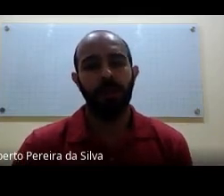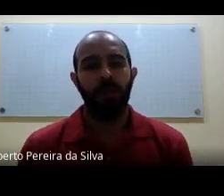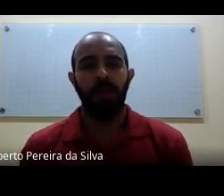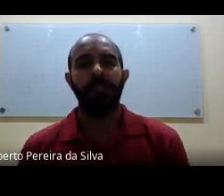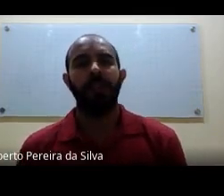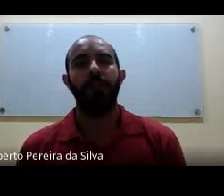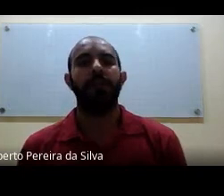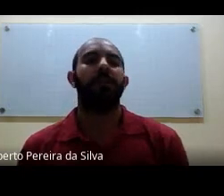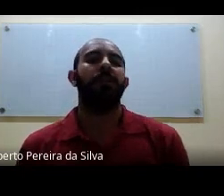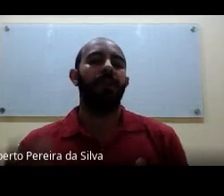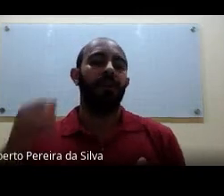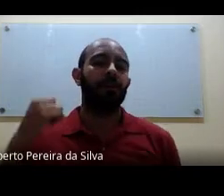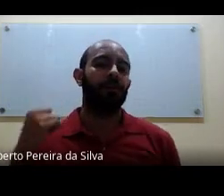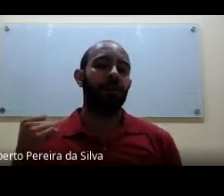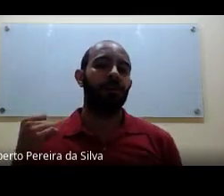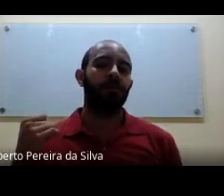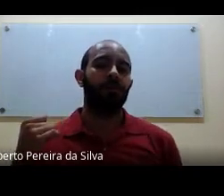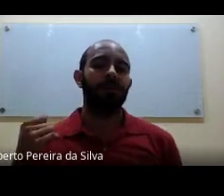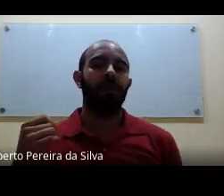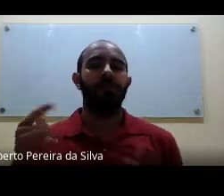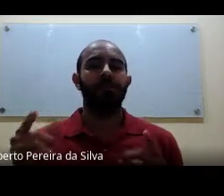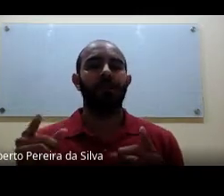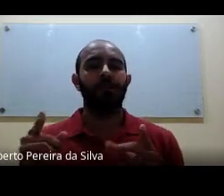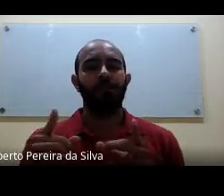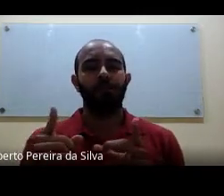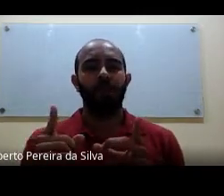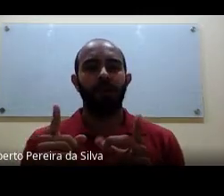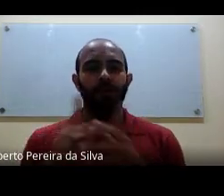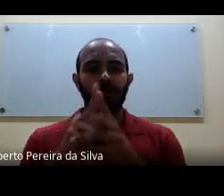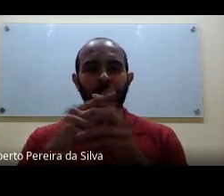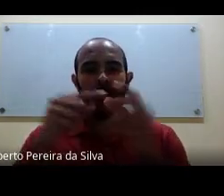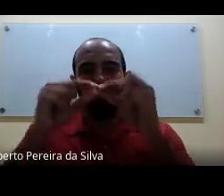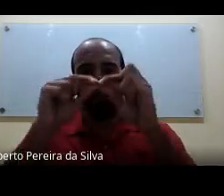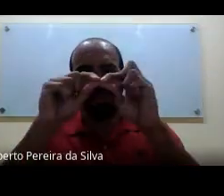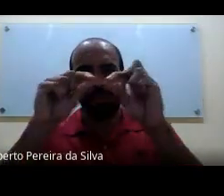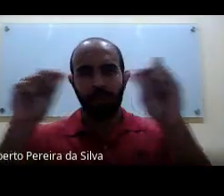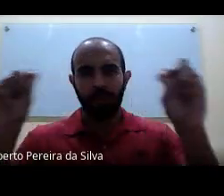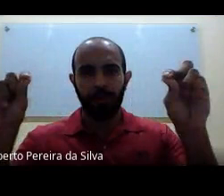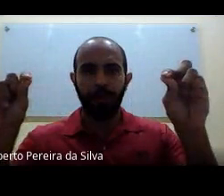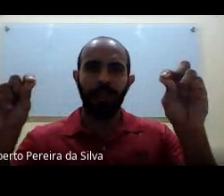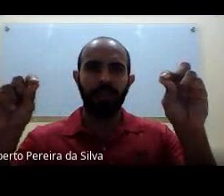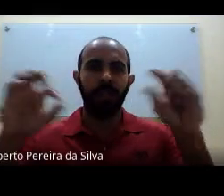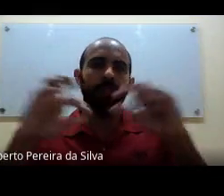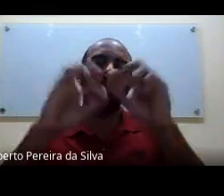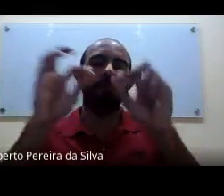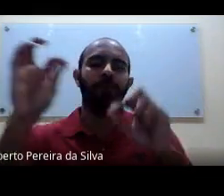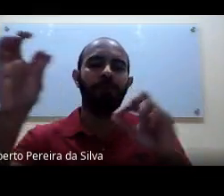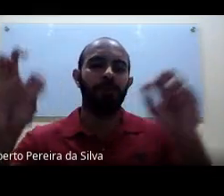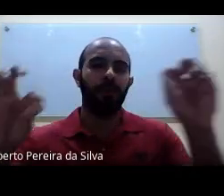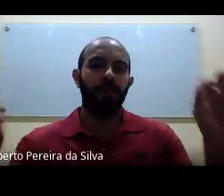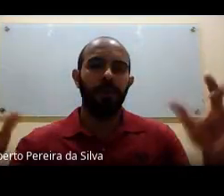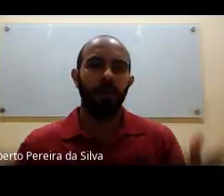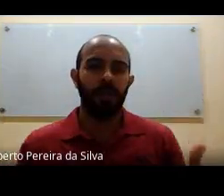condutor. A gente vai lembrar que, não em nosso encontro passado, a gente considerou a força sobre um fio retilíneo ou mesmo